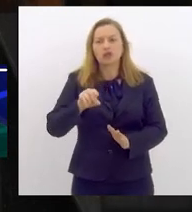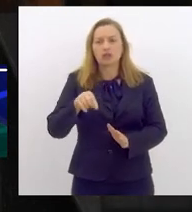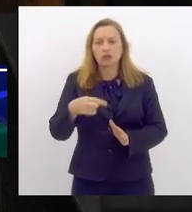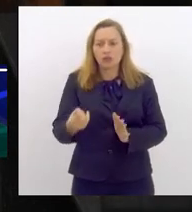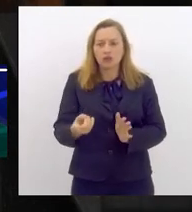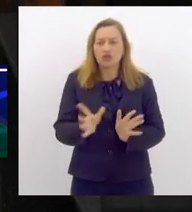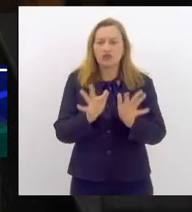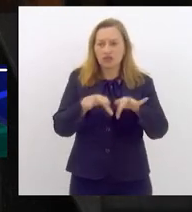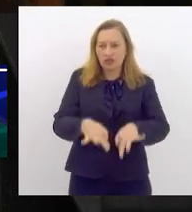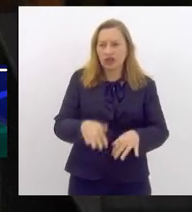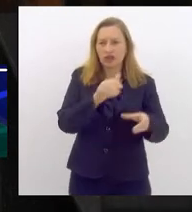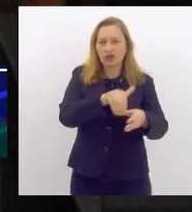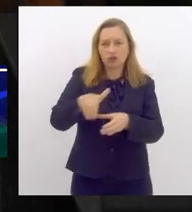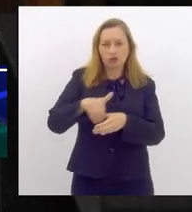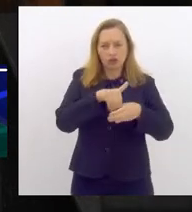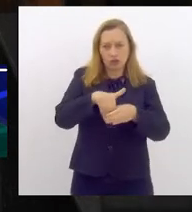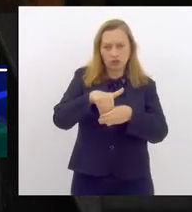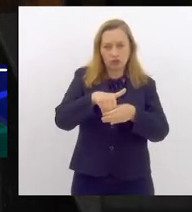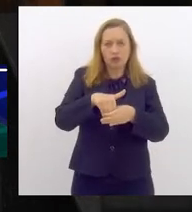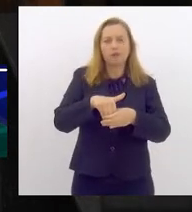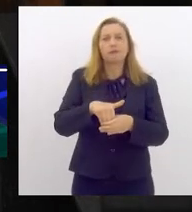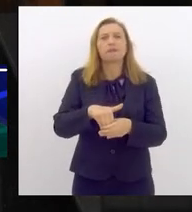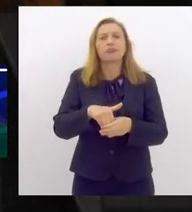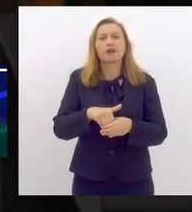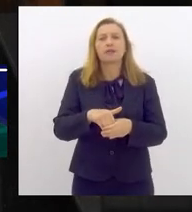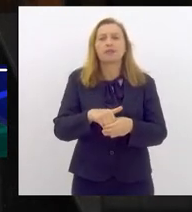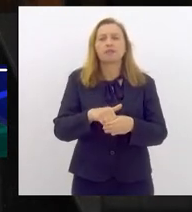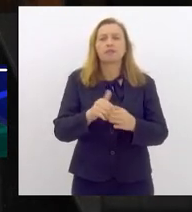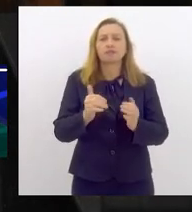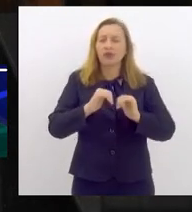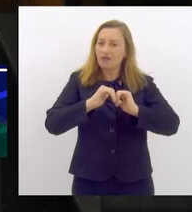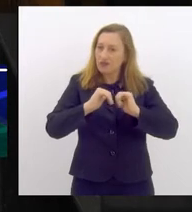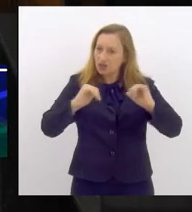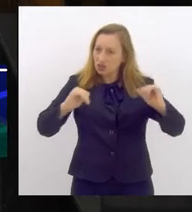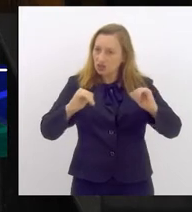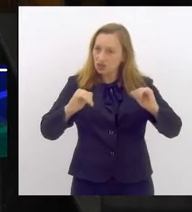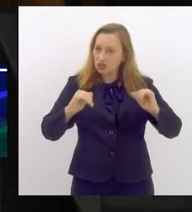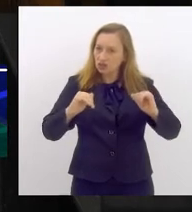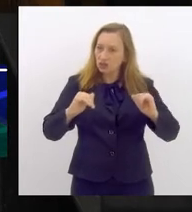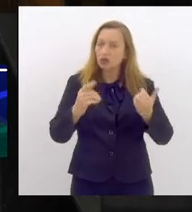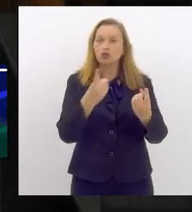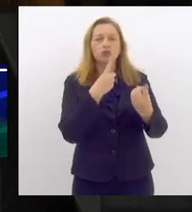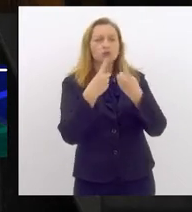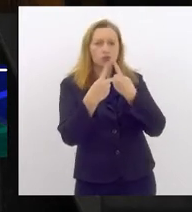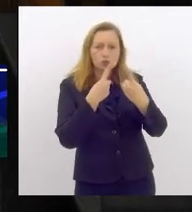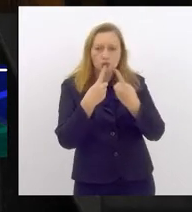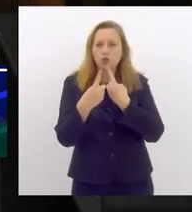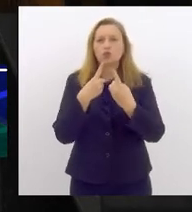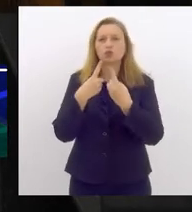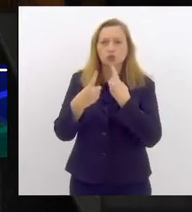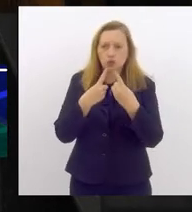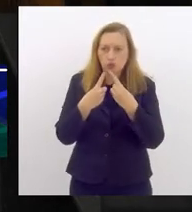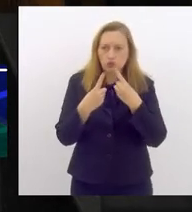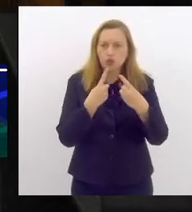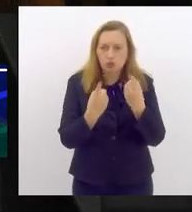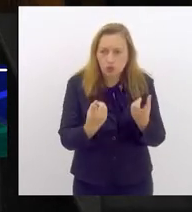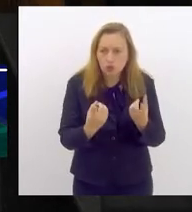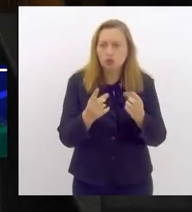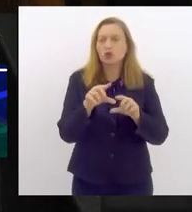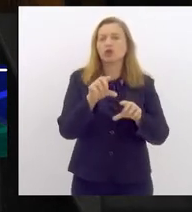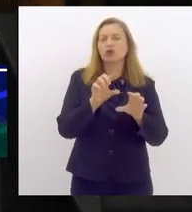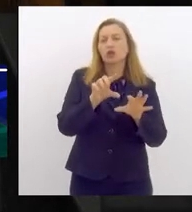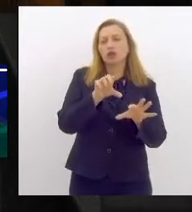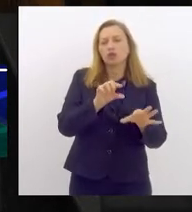processo eleitoral para afastar das discussões questões